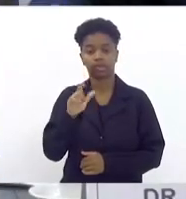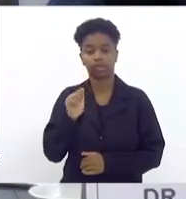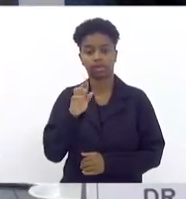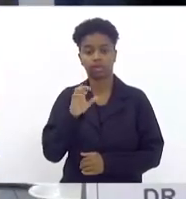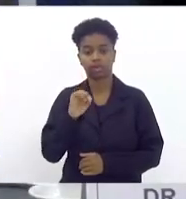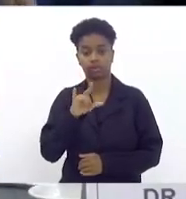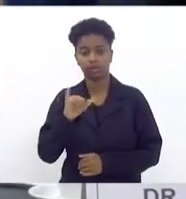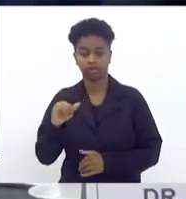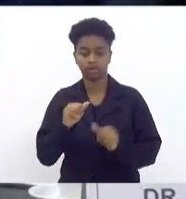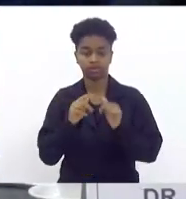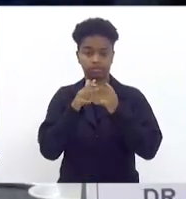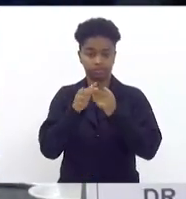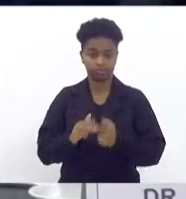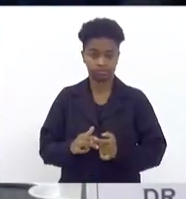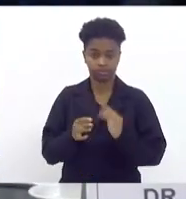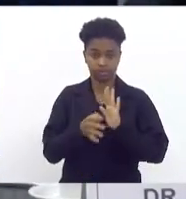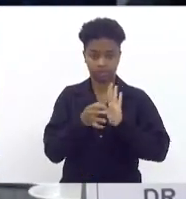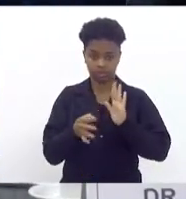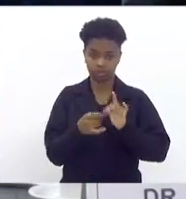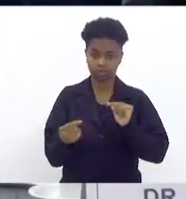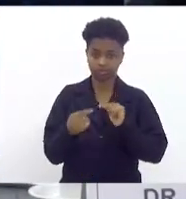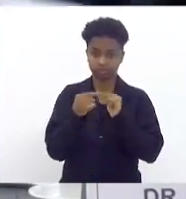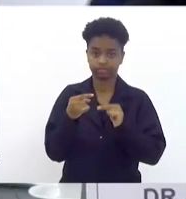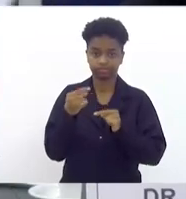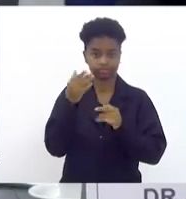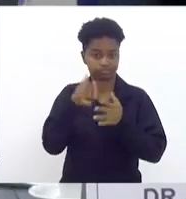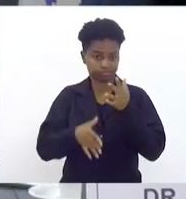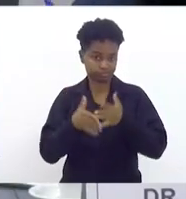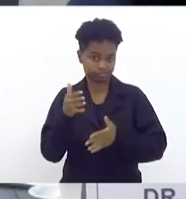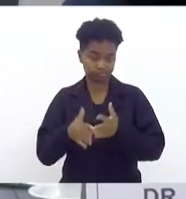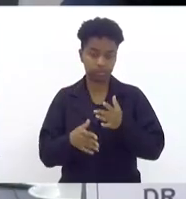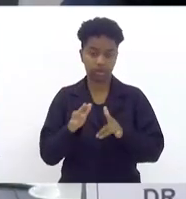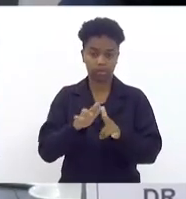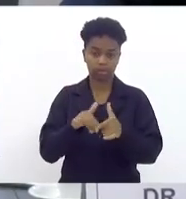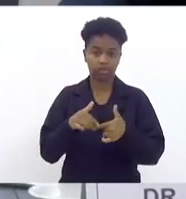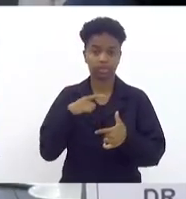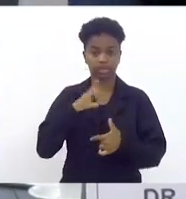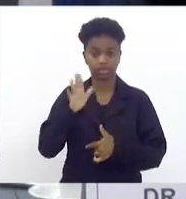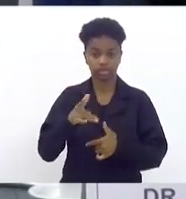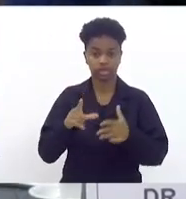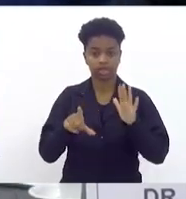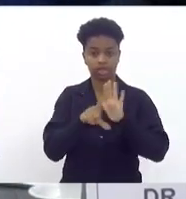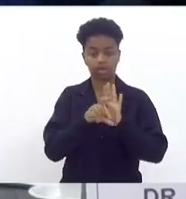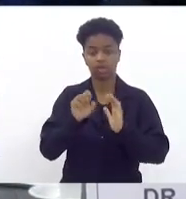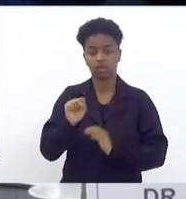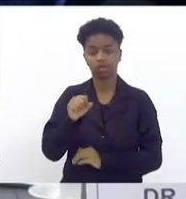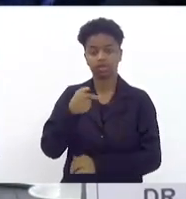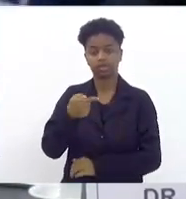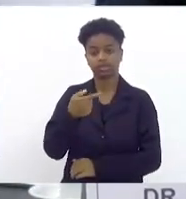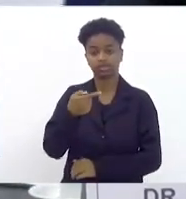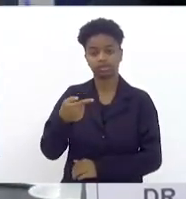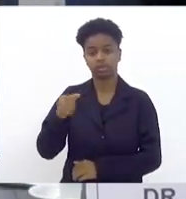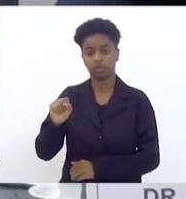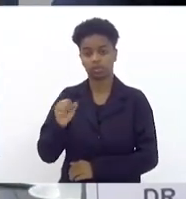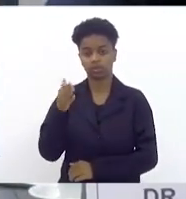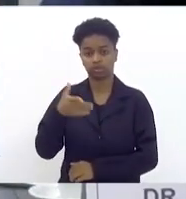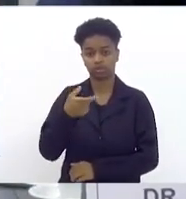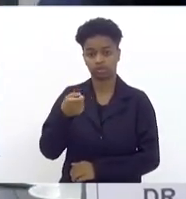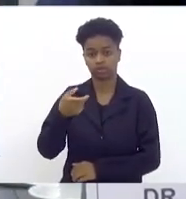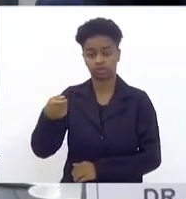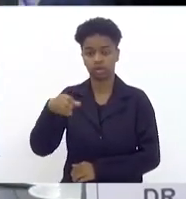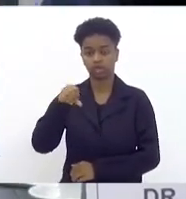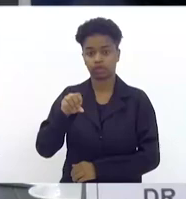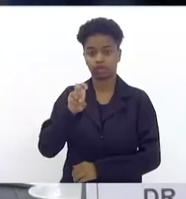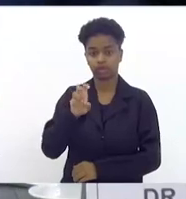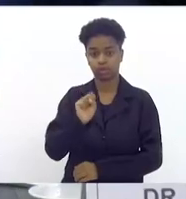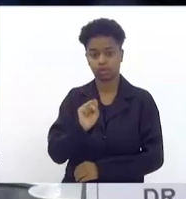o parecer, pela prejudicabilidade em razão das leis 8.778 de 20 e 9.585